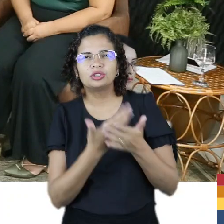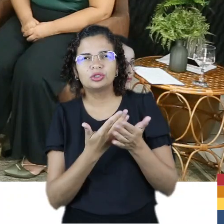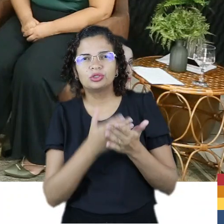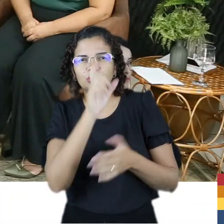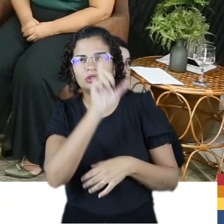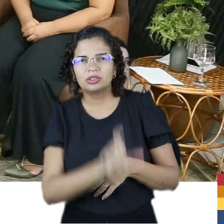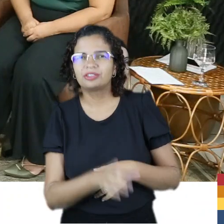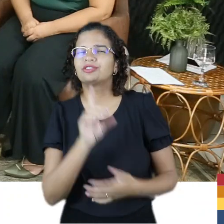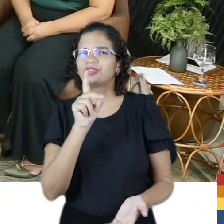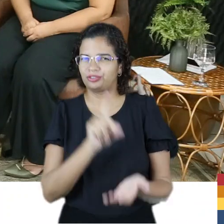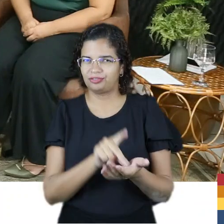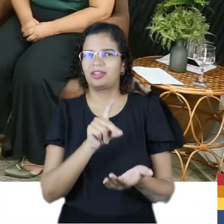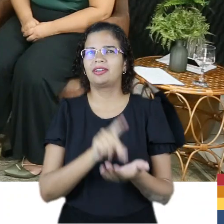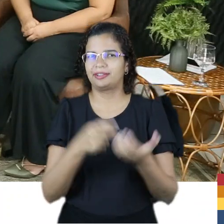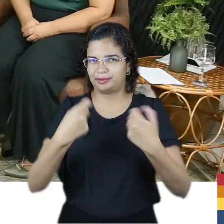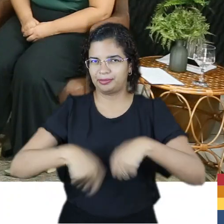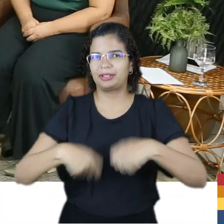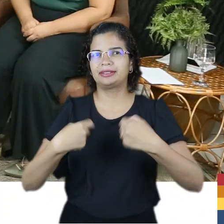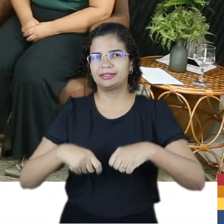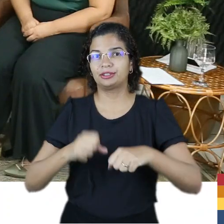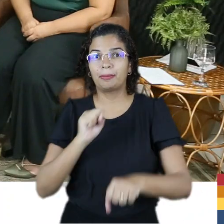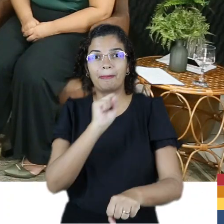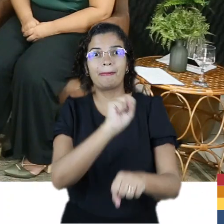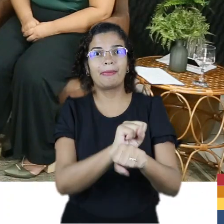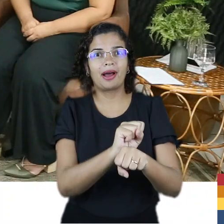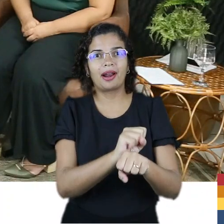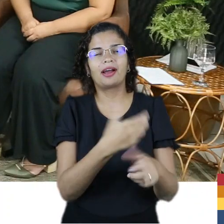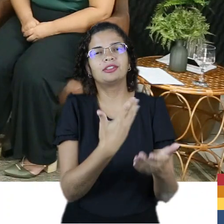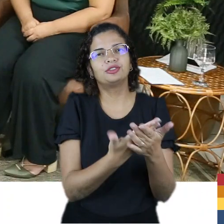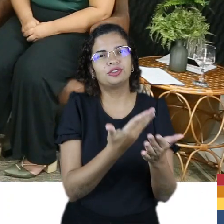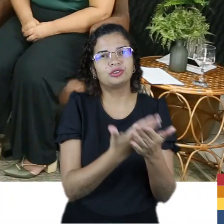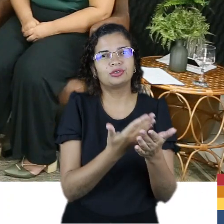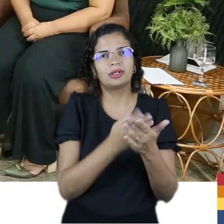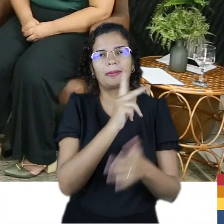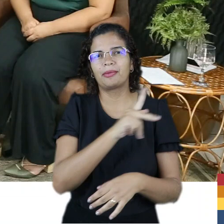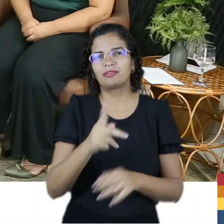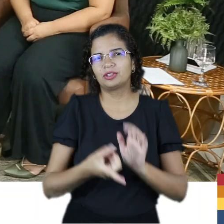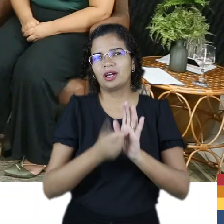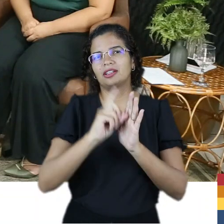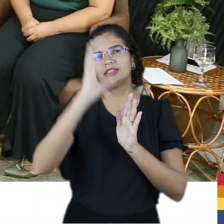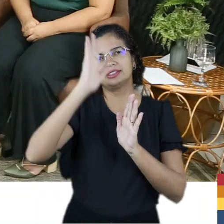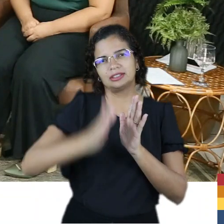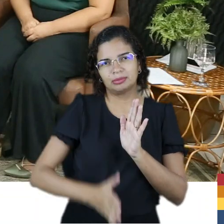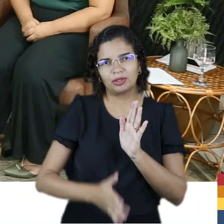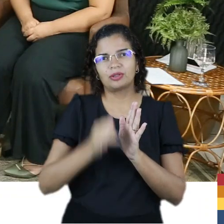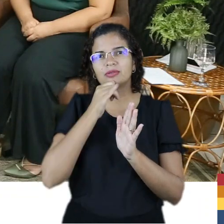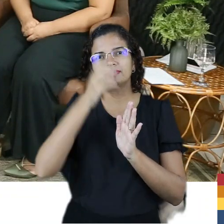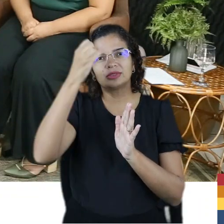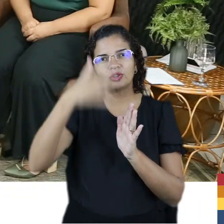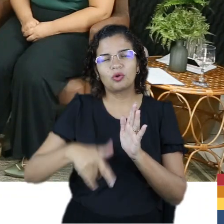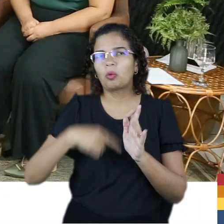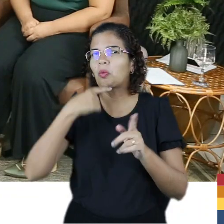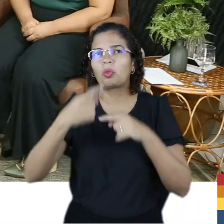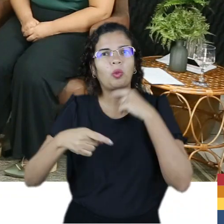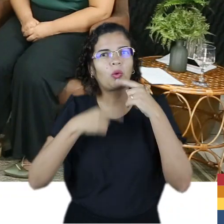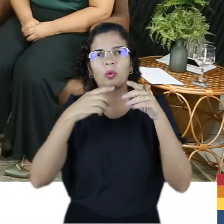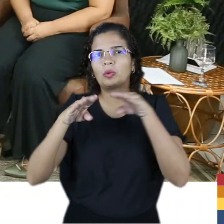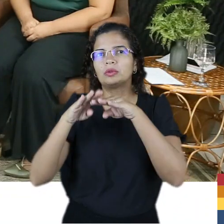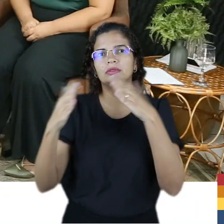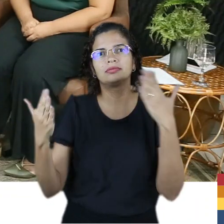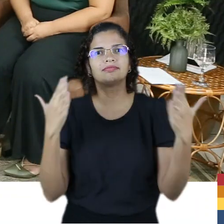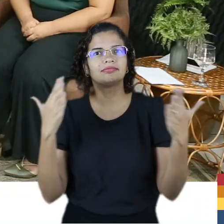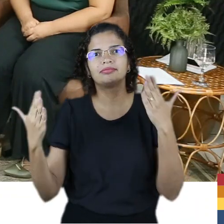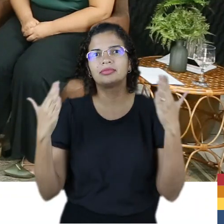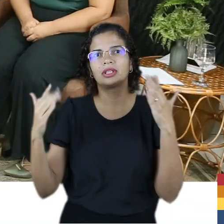e trabalhadores então levante a mão aí do outro lado da tela se possível quem de vocês nunca teve aquele estudante